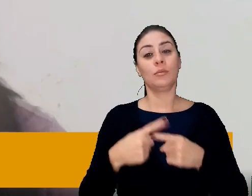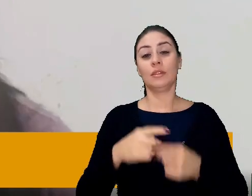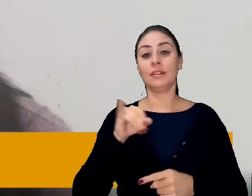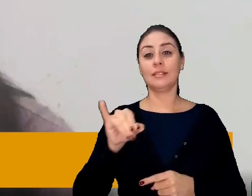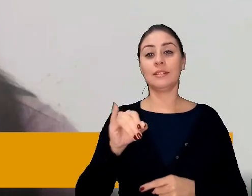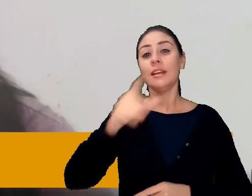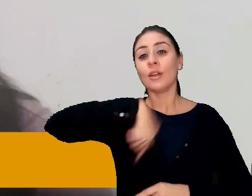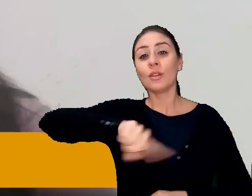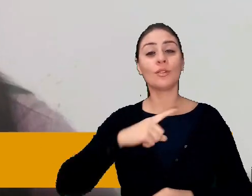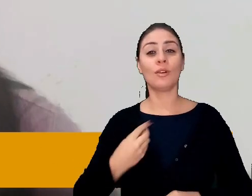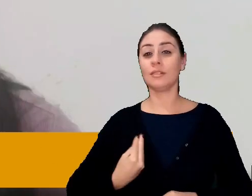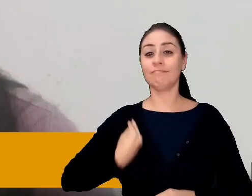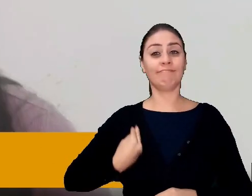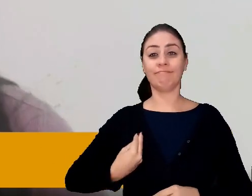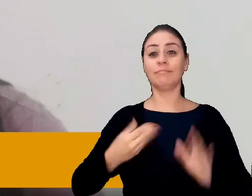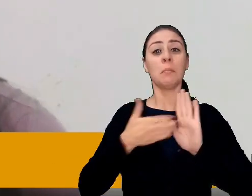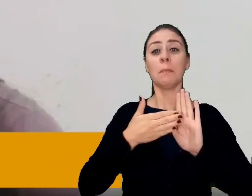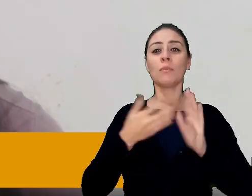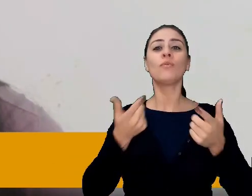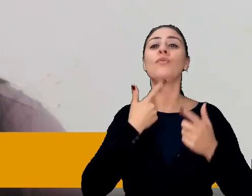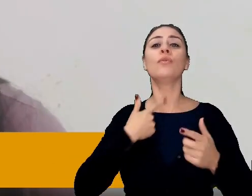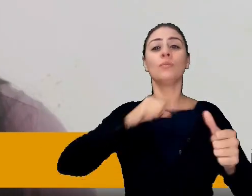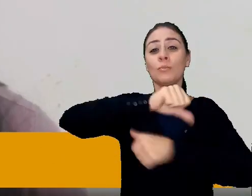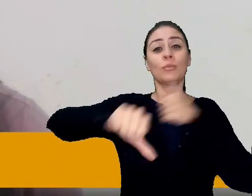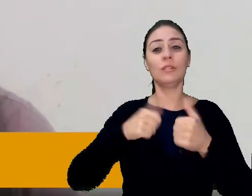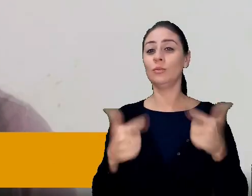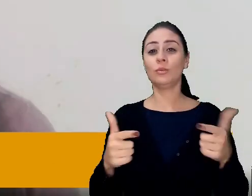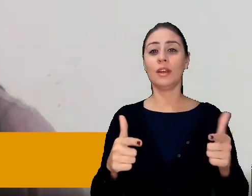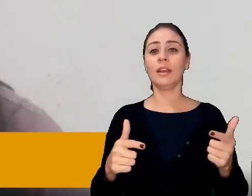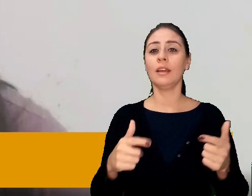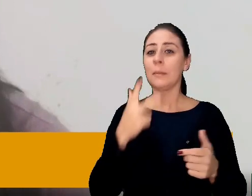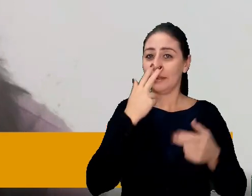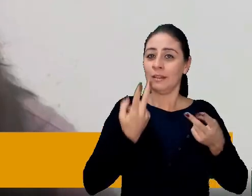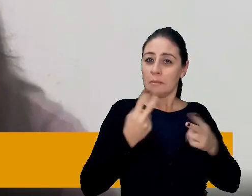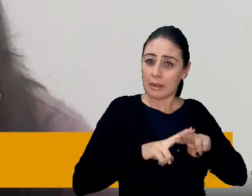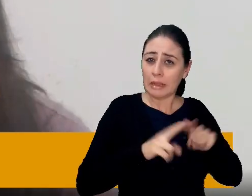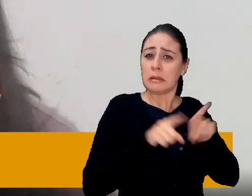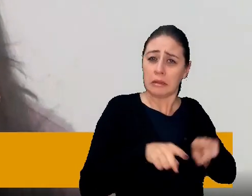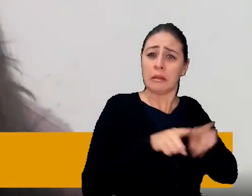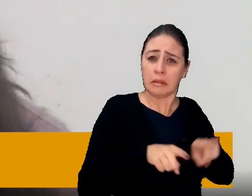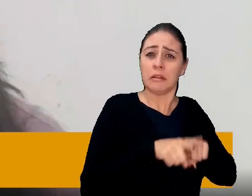nessa mudança, gente, ficar se prendendo, eu acho que a gente vira um biruliro,